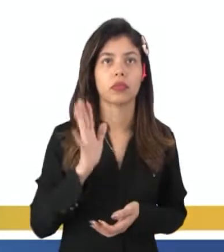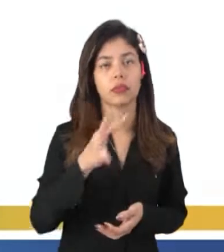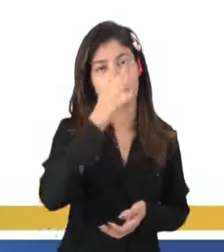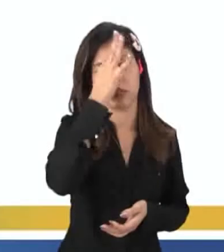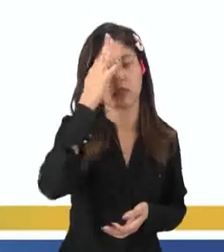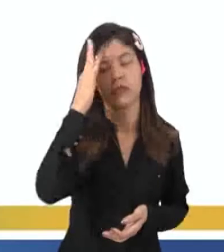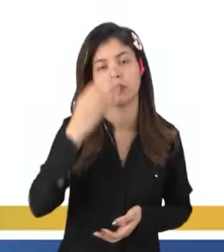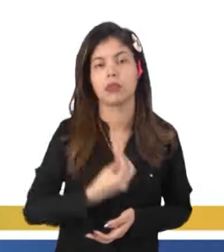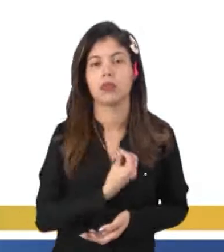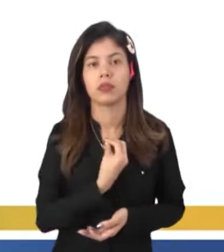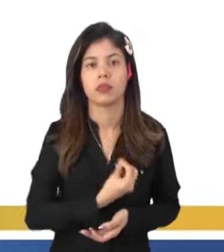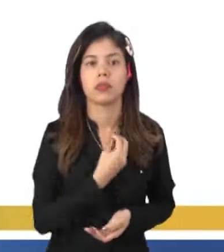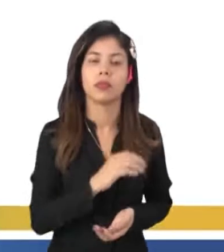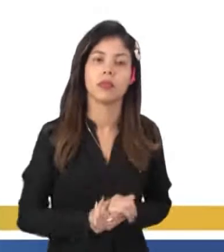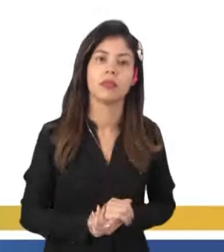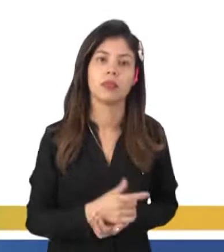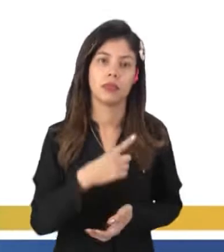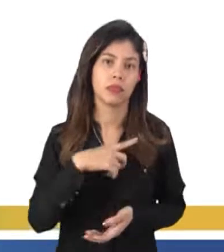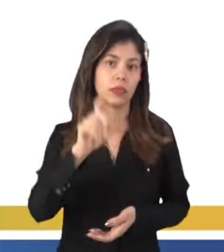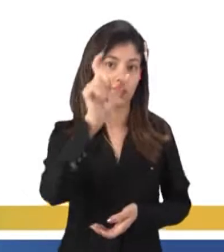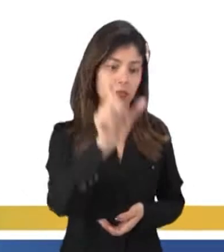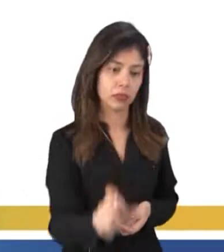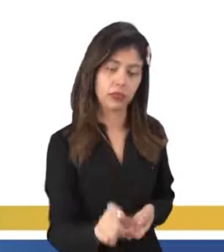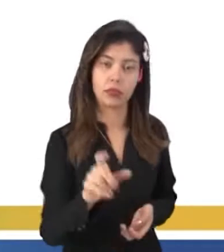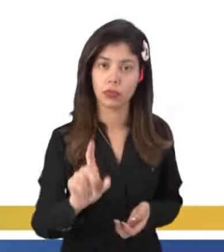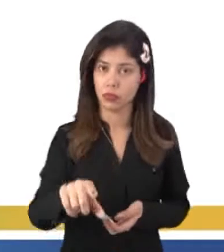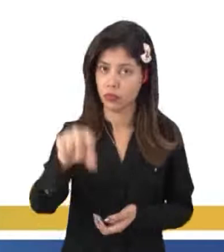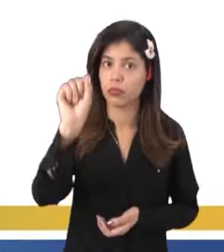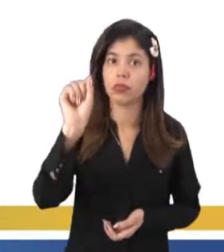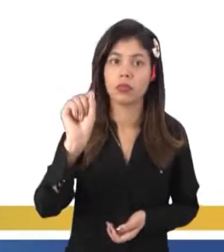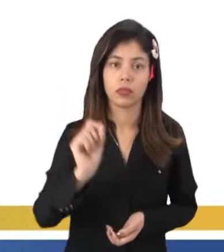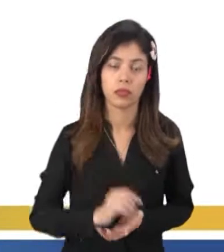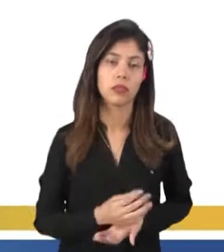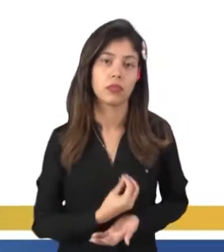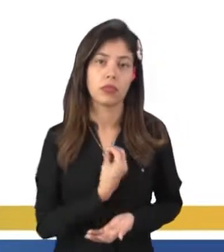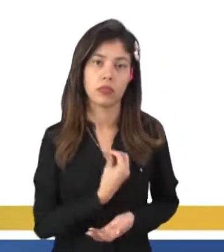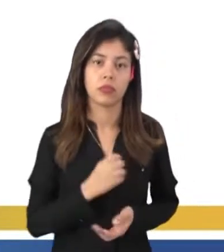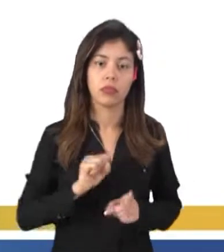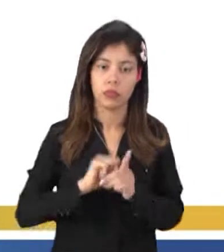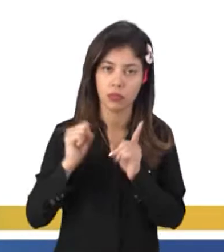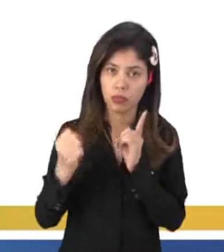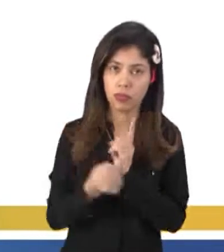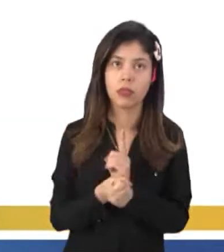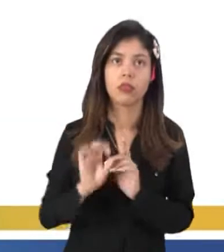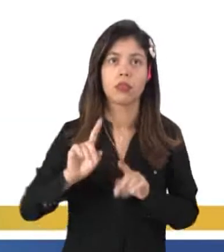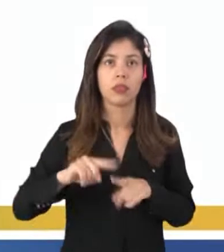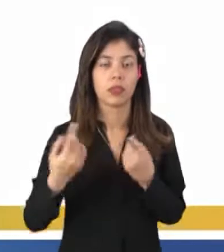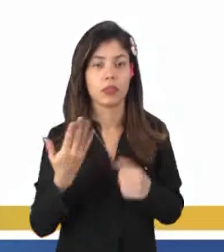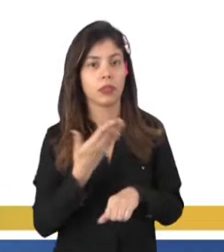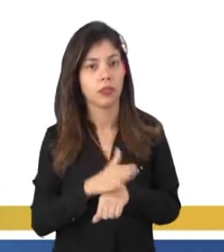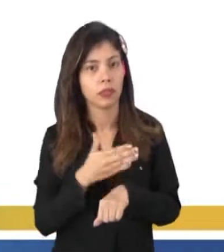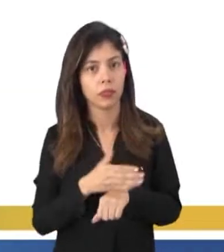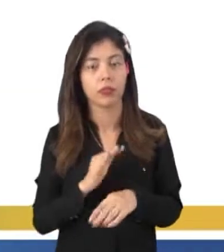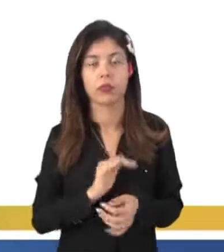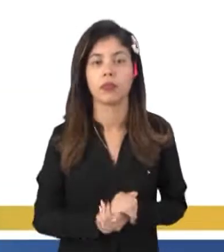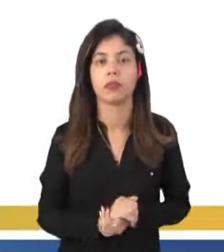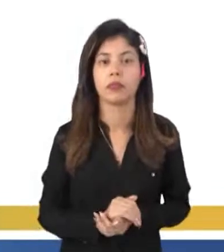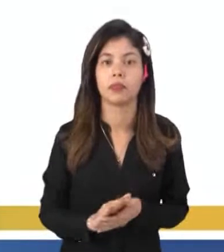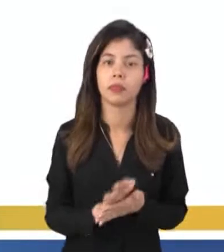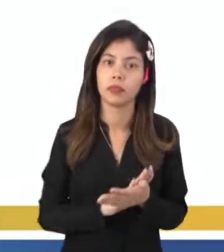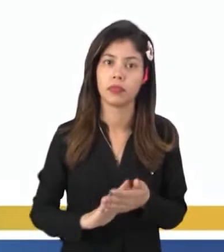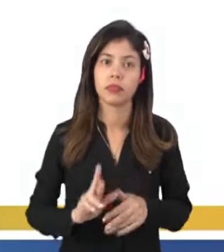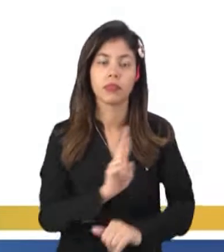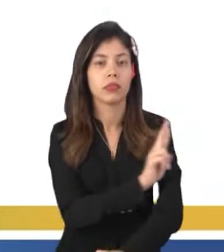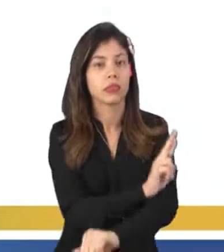de vida é aquele tipo de pessoa que escolhe viver na sociedade, mas não pratica declaradamente uma religião,